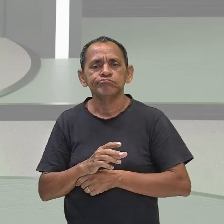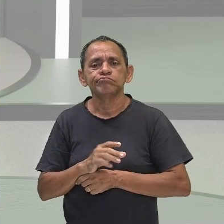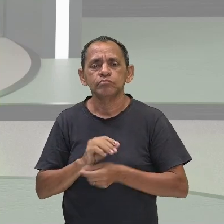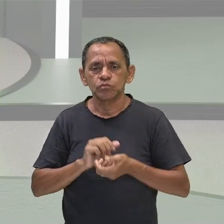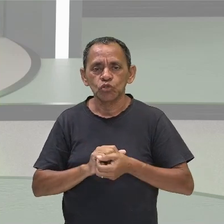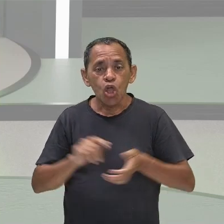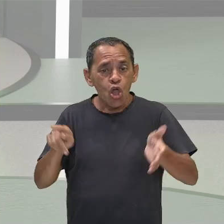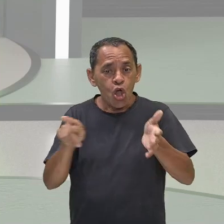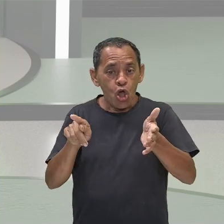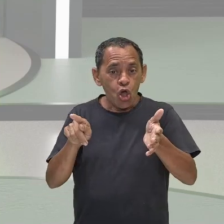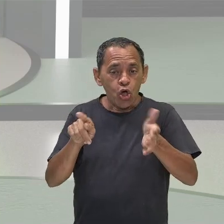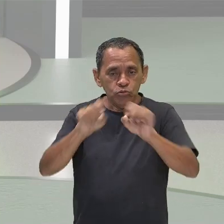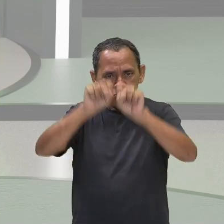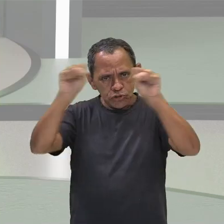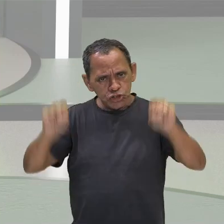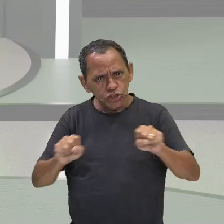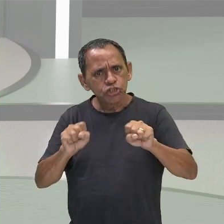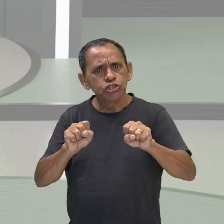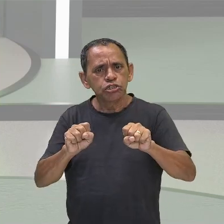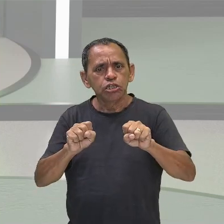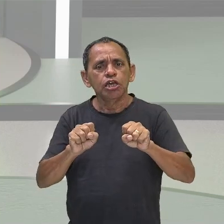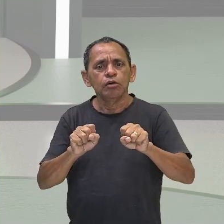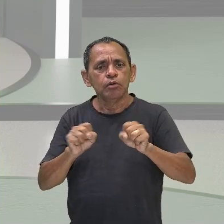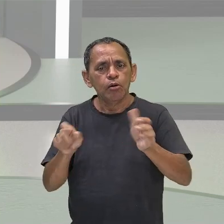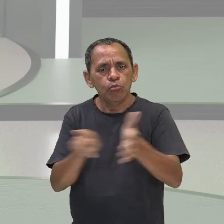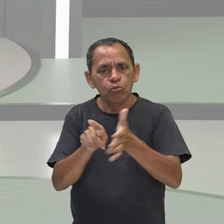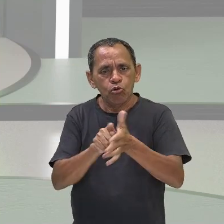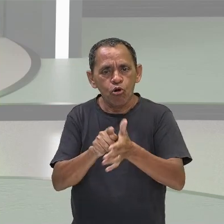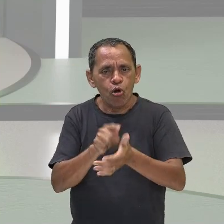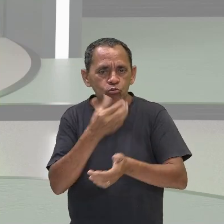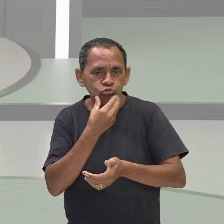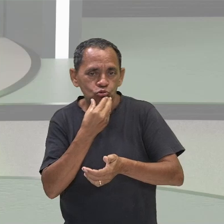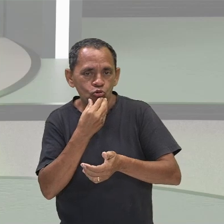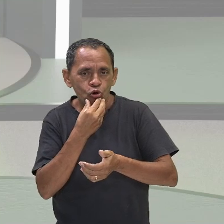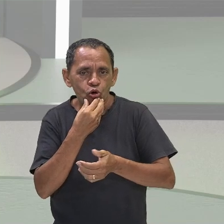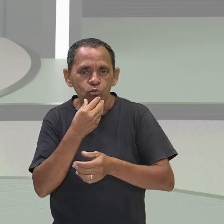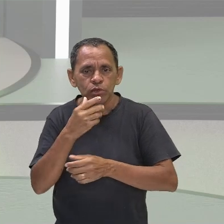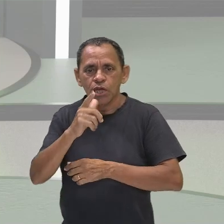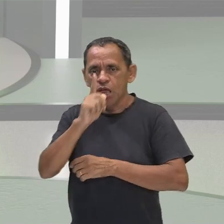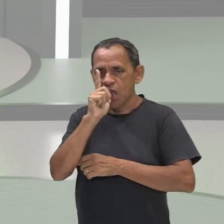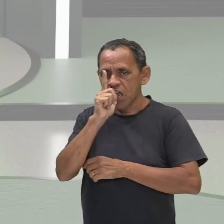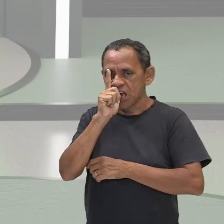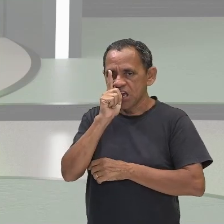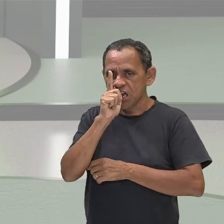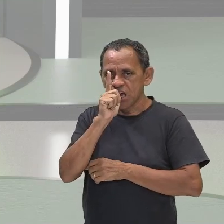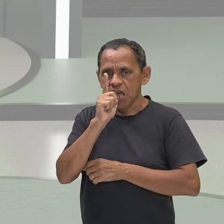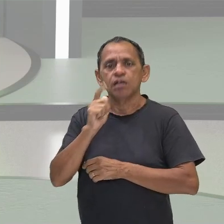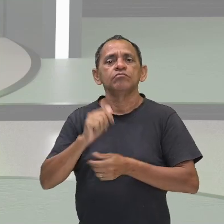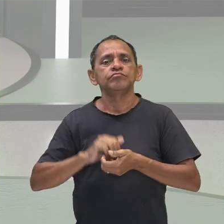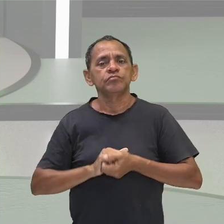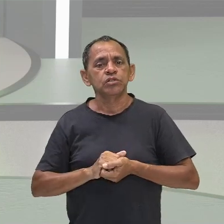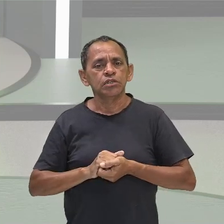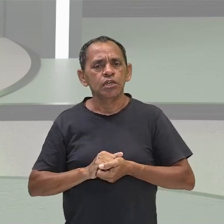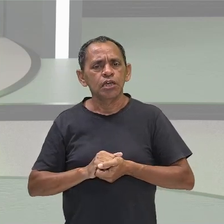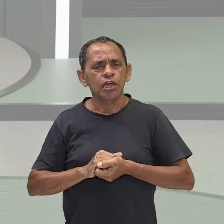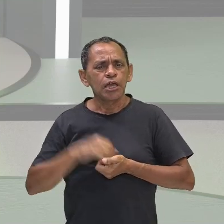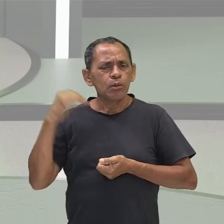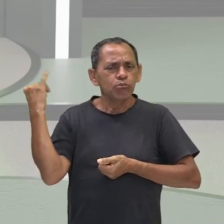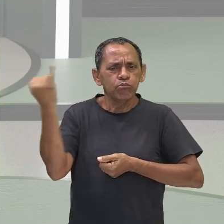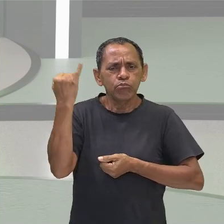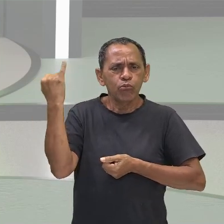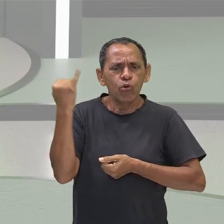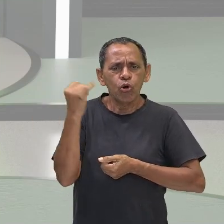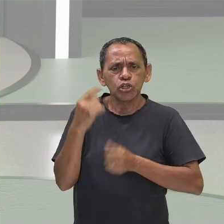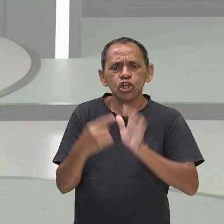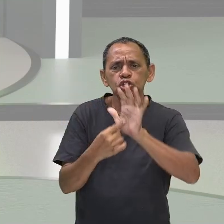externo do sistema reprodutor masculino, o pênis, e é importante citar aqui, tá, a glande